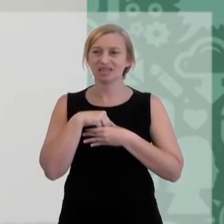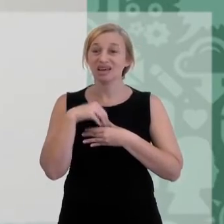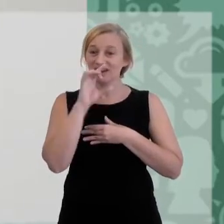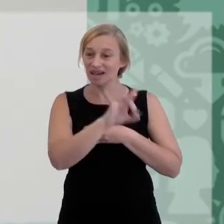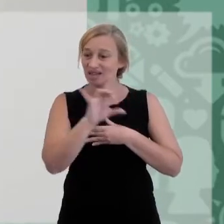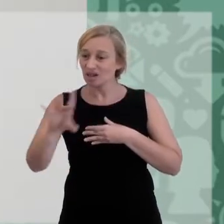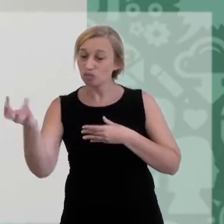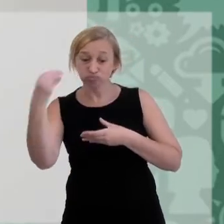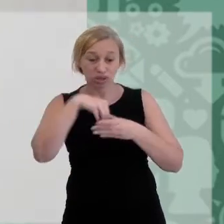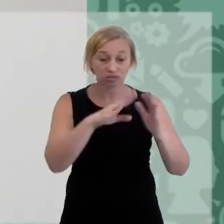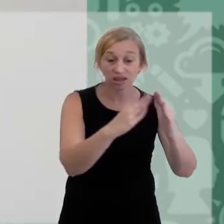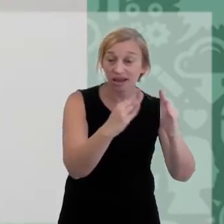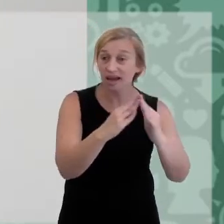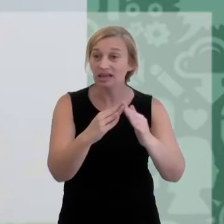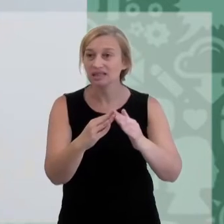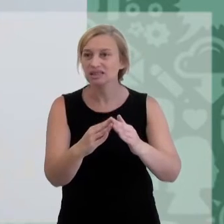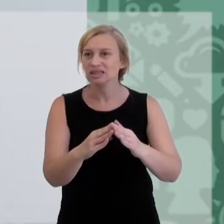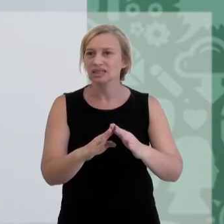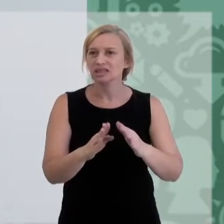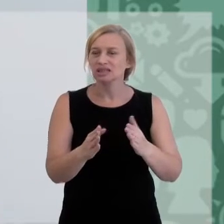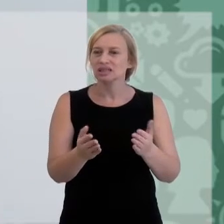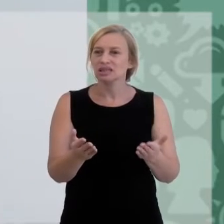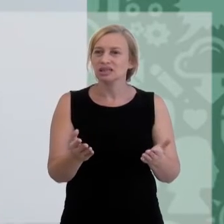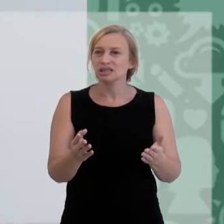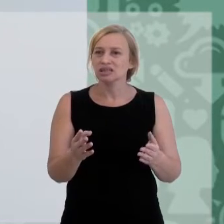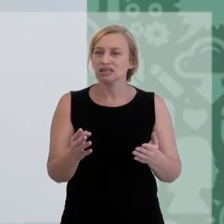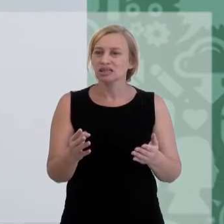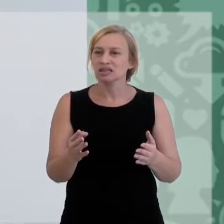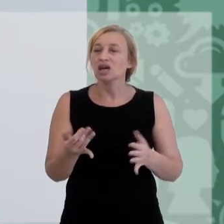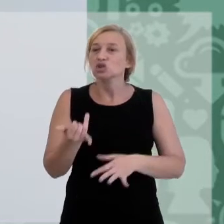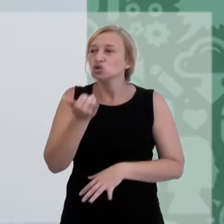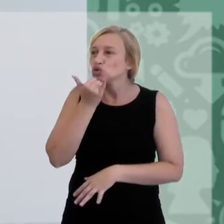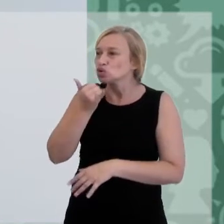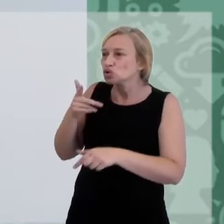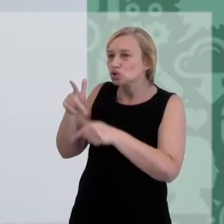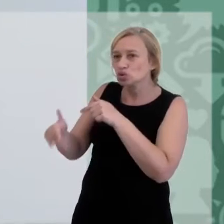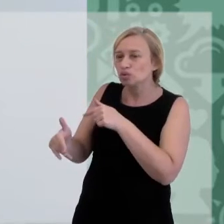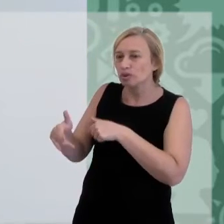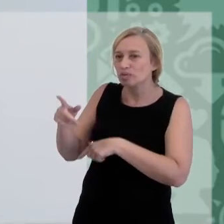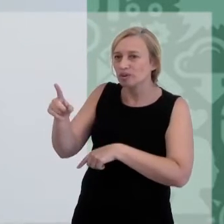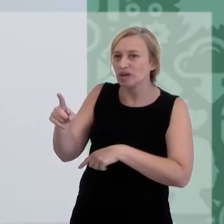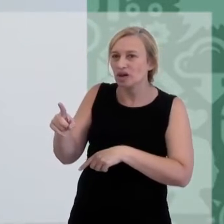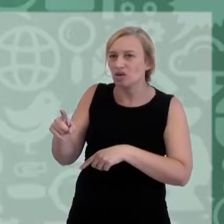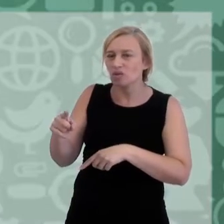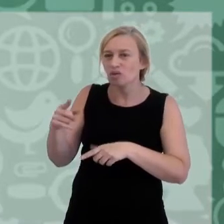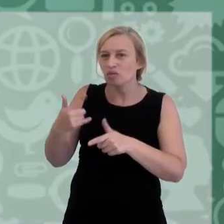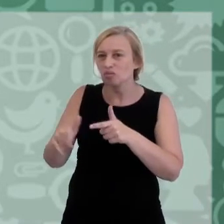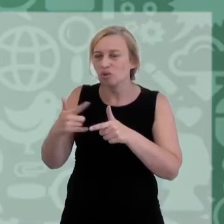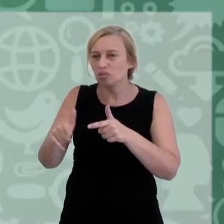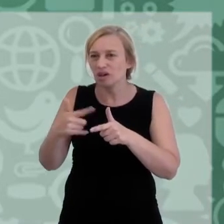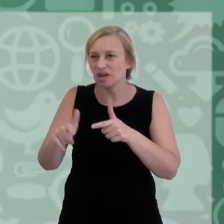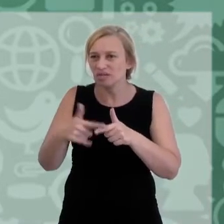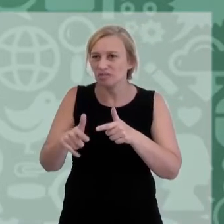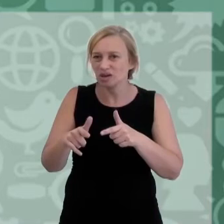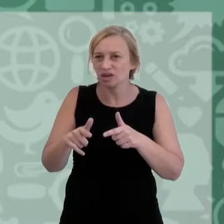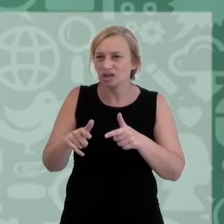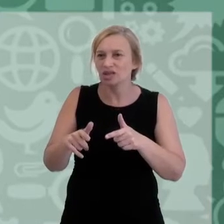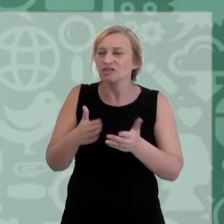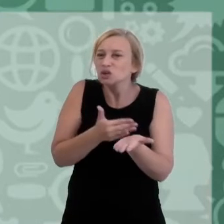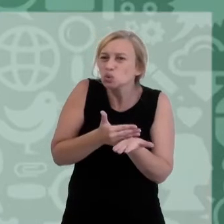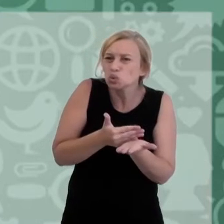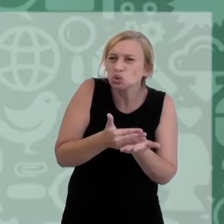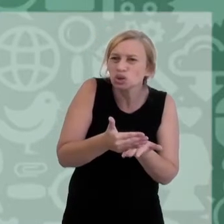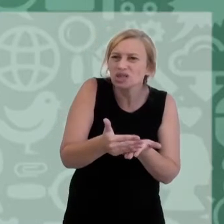cada um na sua casa. E, Heloísa, é uma gangorra, né? Desculpa te interromper, mas é uma gangorra, porque a gente veio